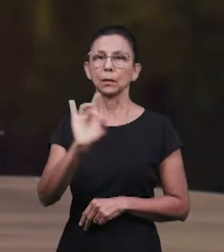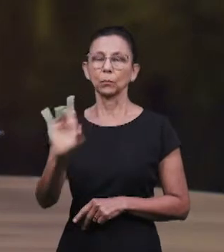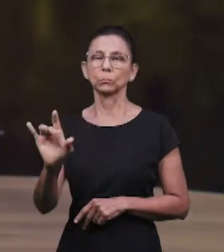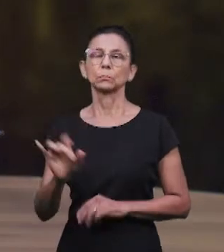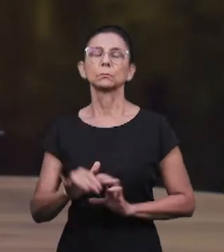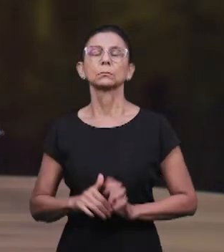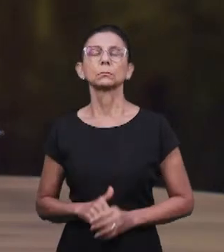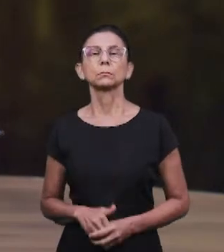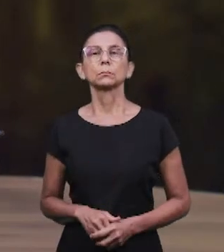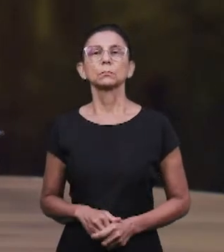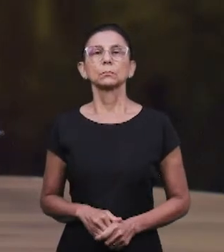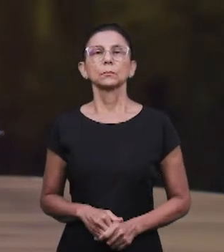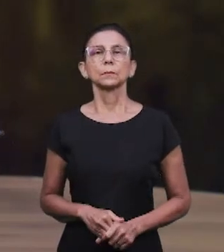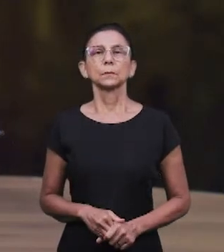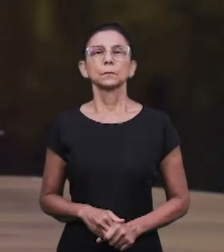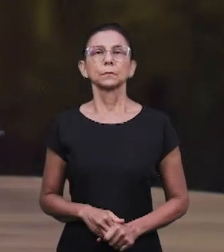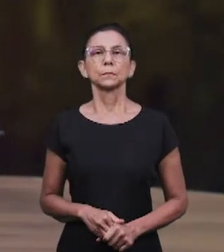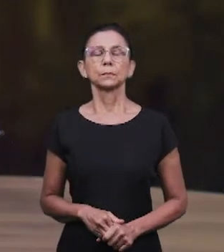nós. Então,